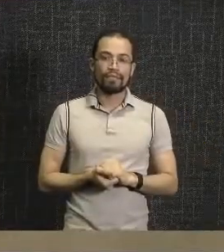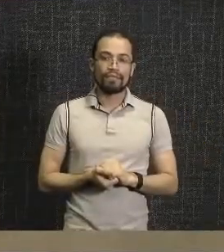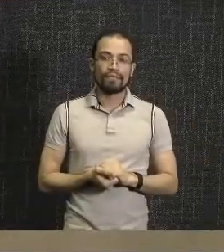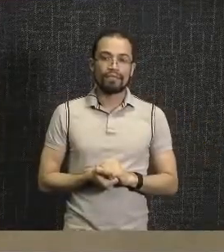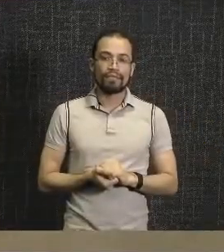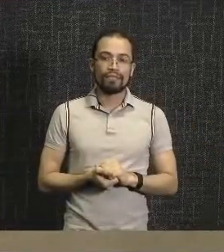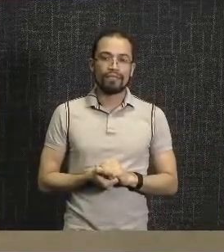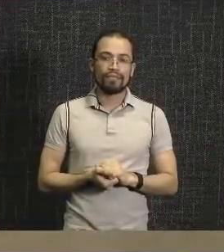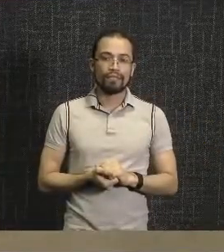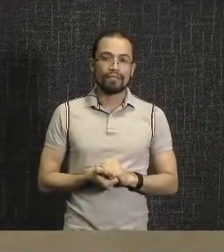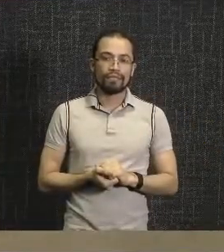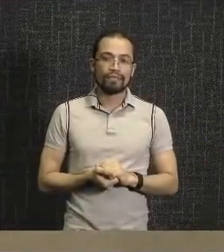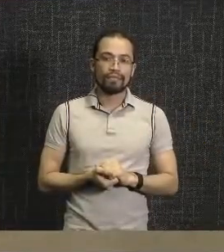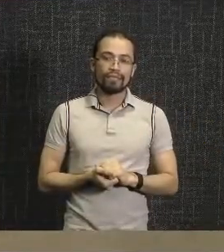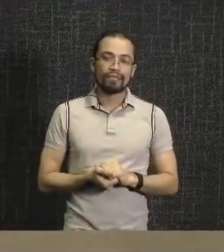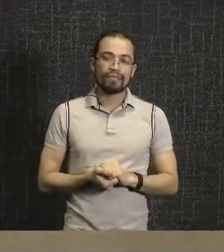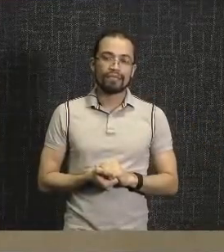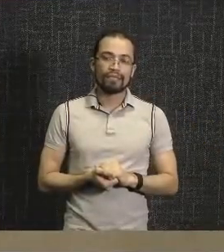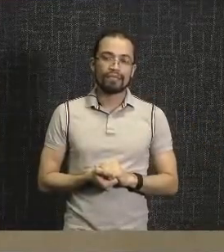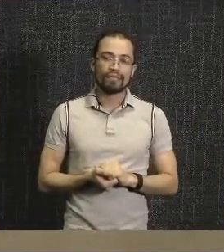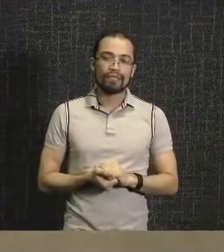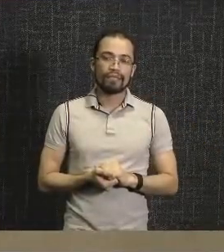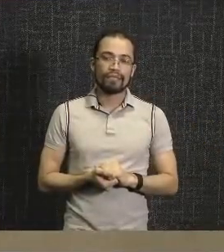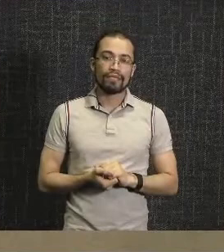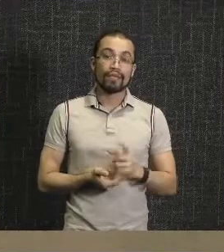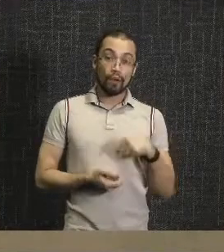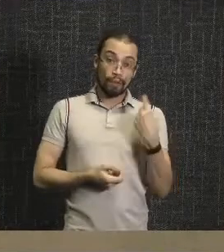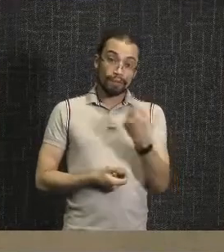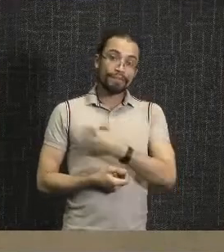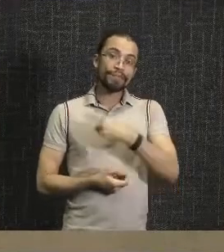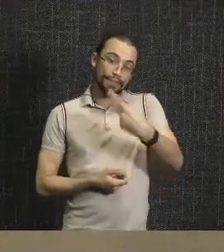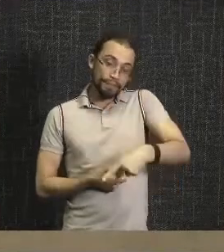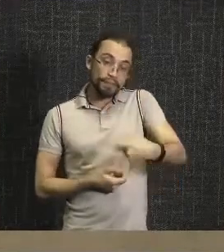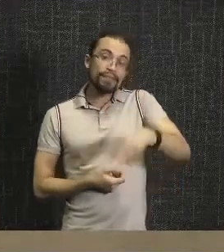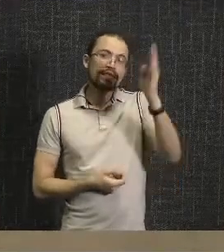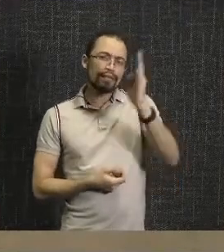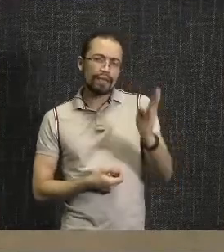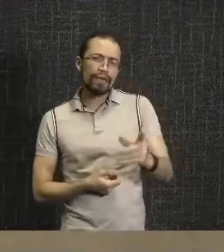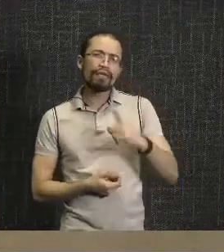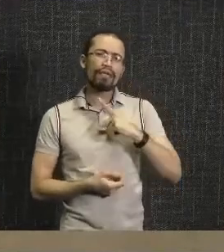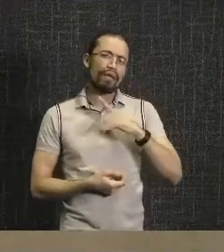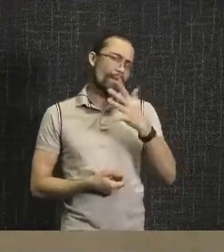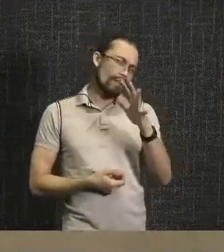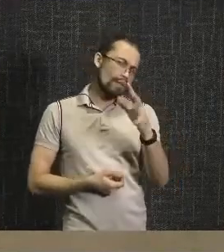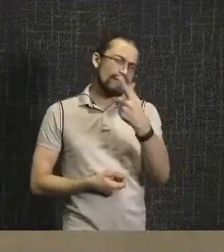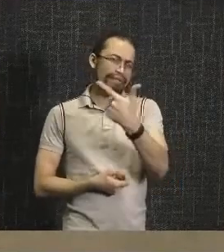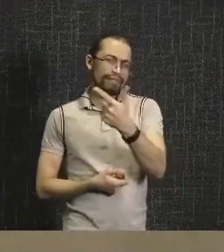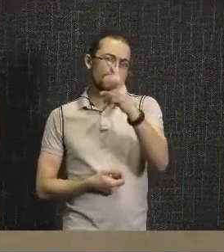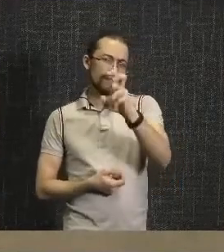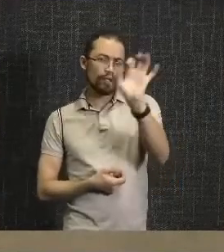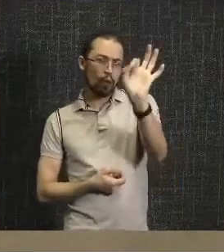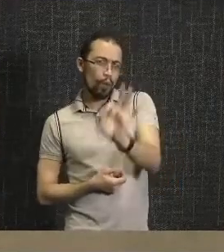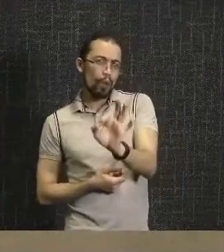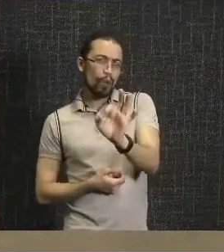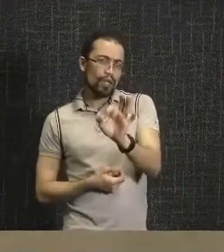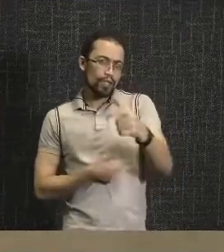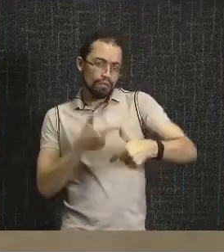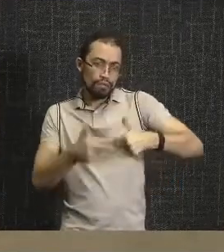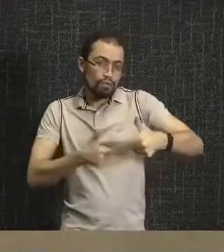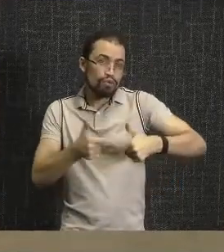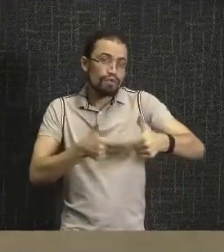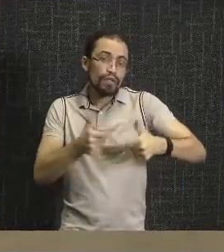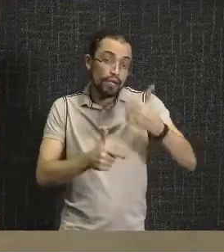Nós, no Brasil, nós temos mais ou menos 25% da produtividade de um americano.